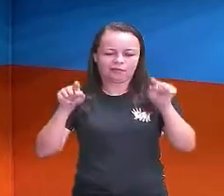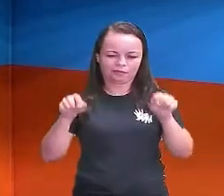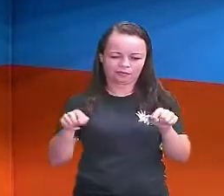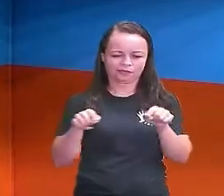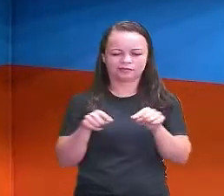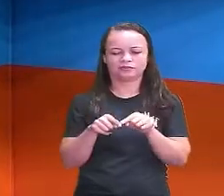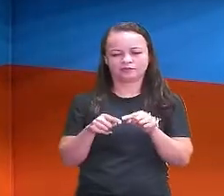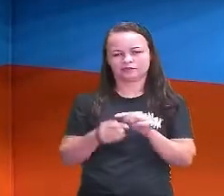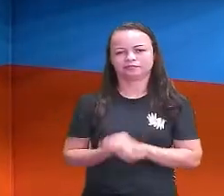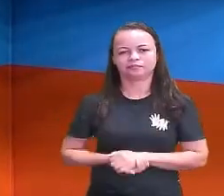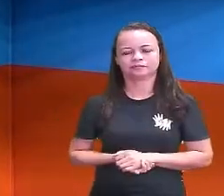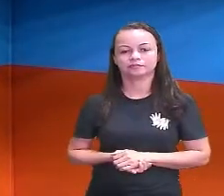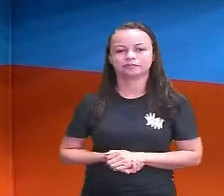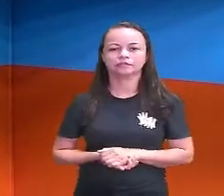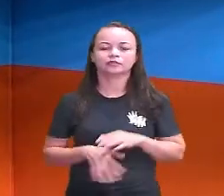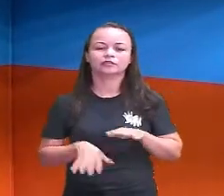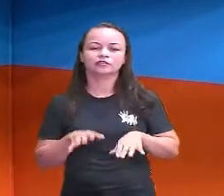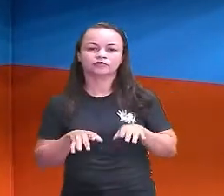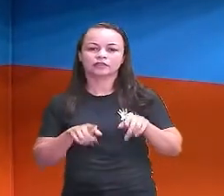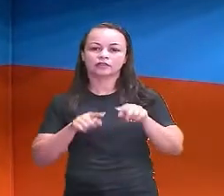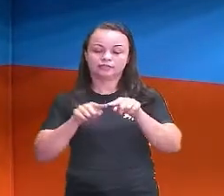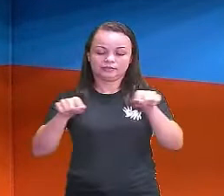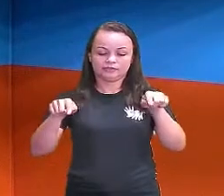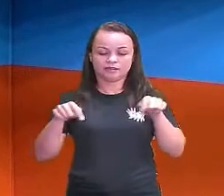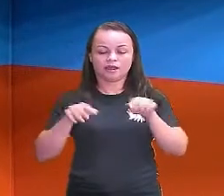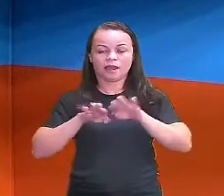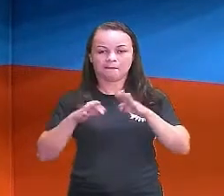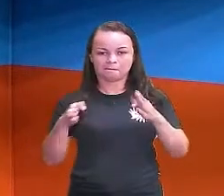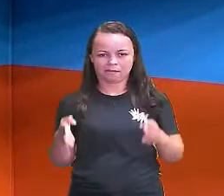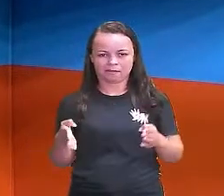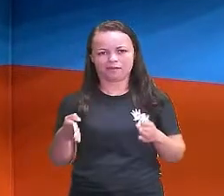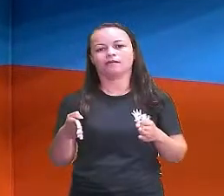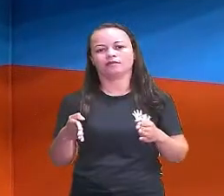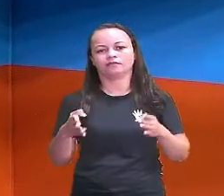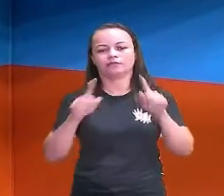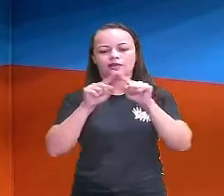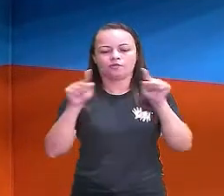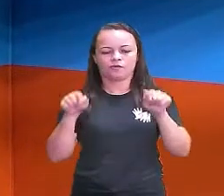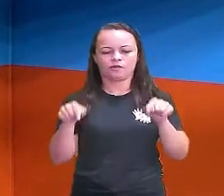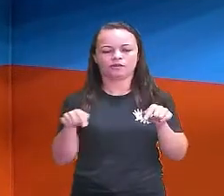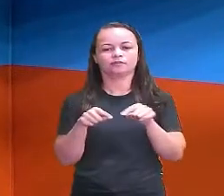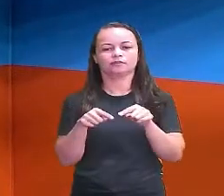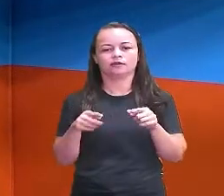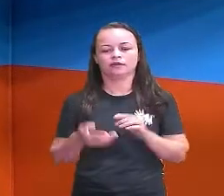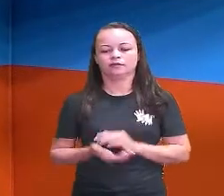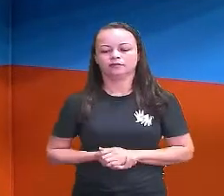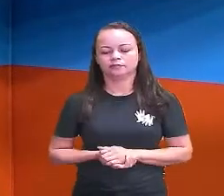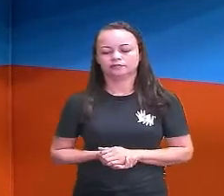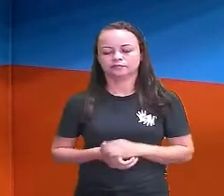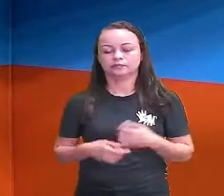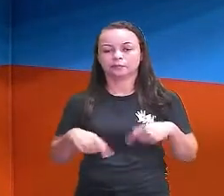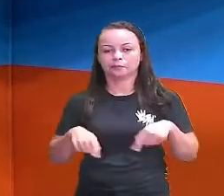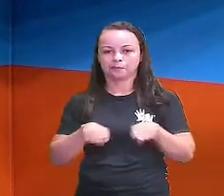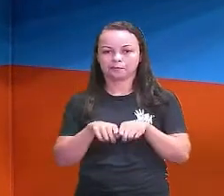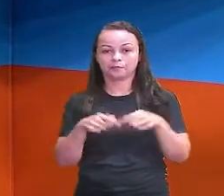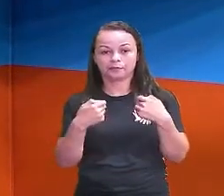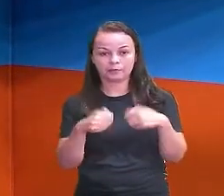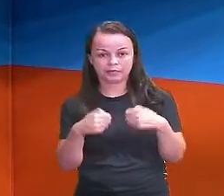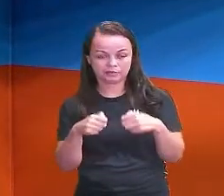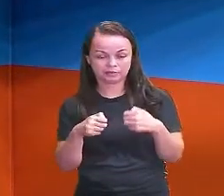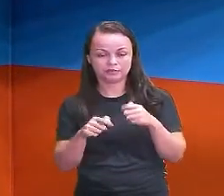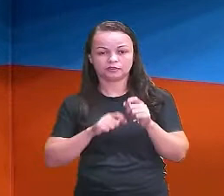quadrado. Às vezes, a nossa mesa também tem um formato de quadrado. Então, a gente precisa